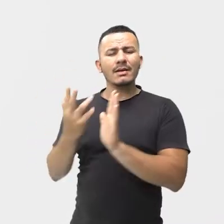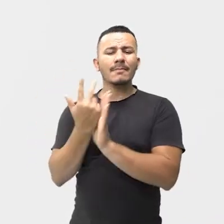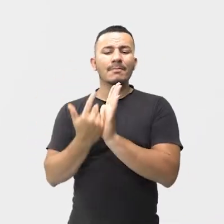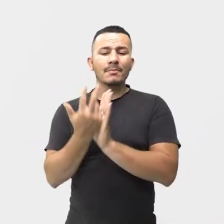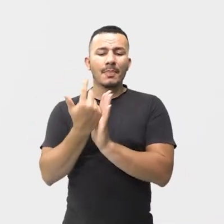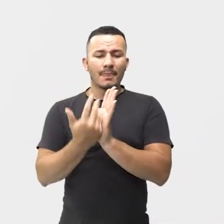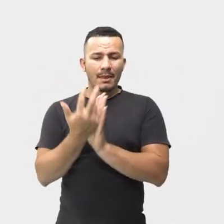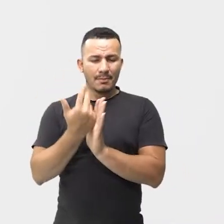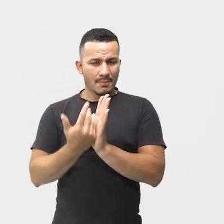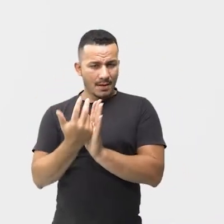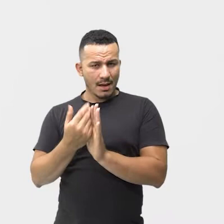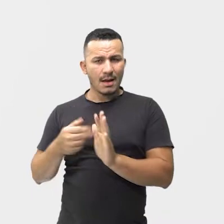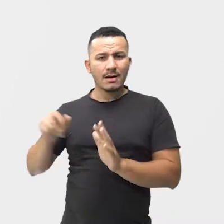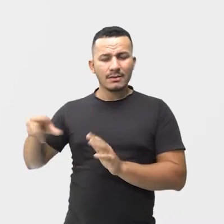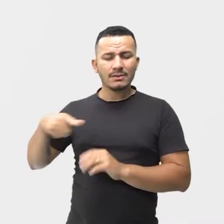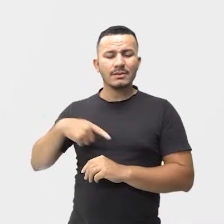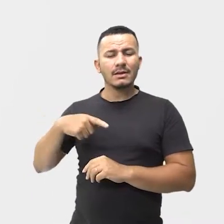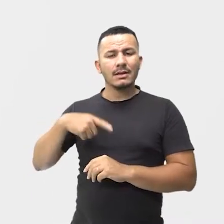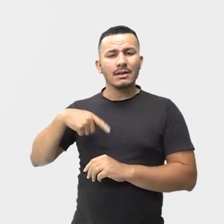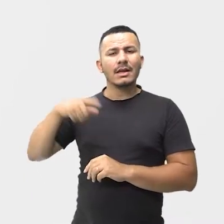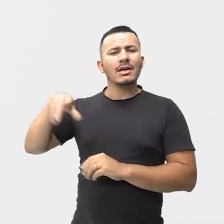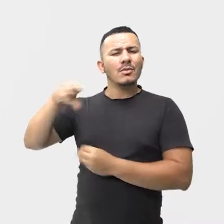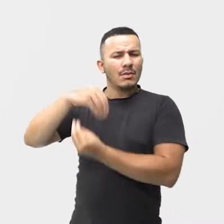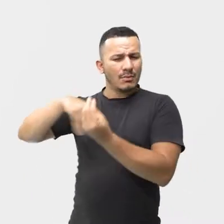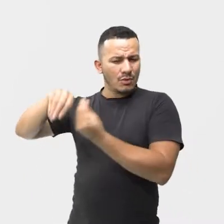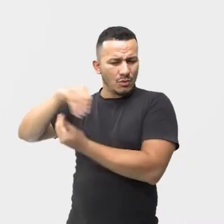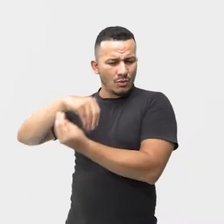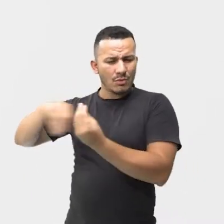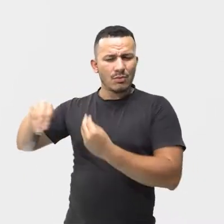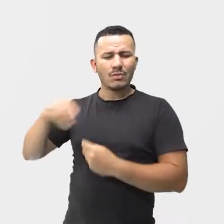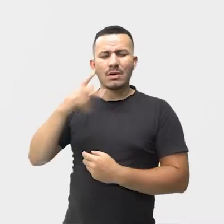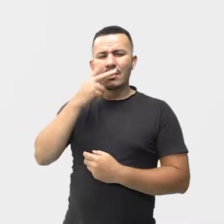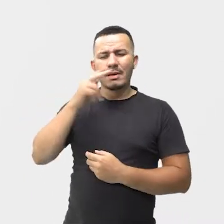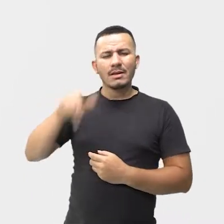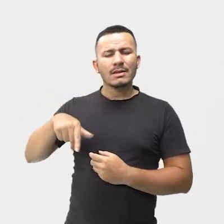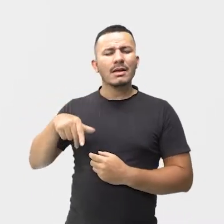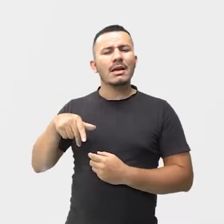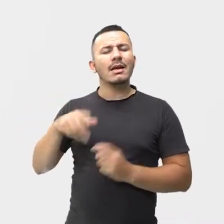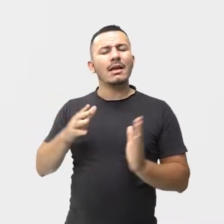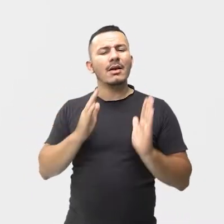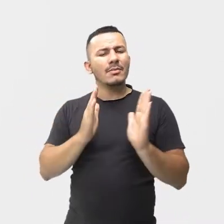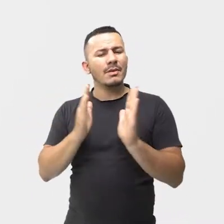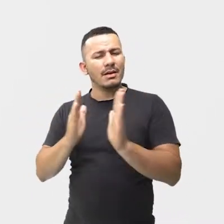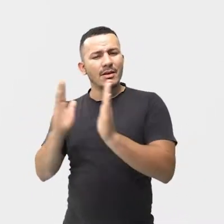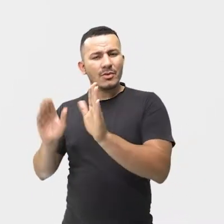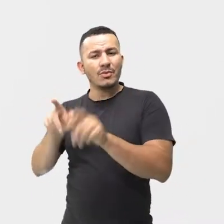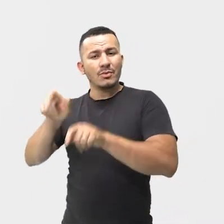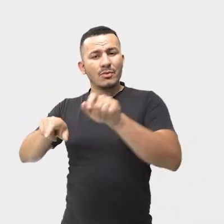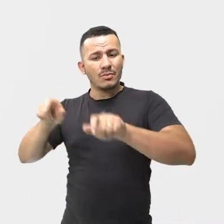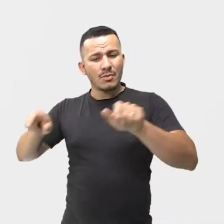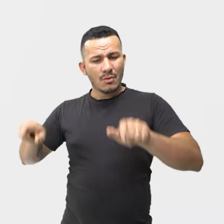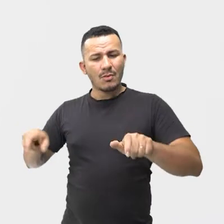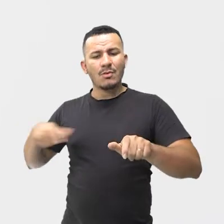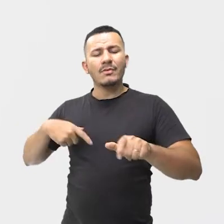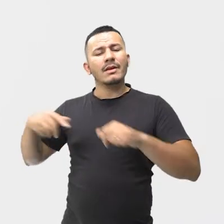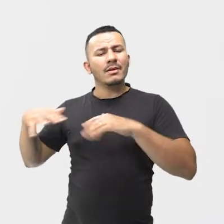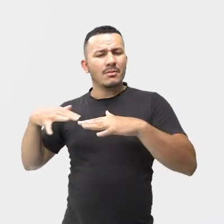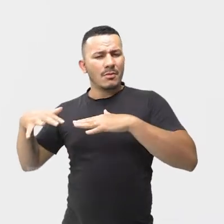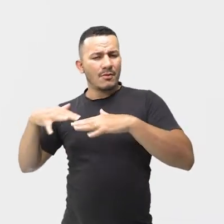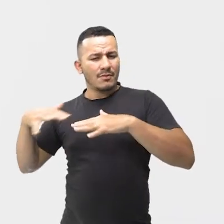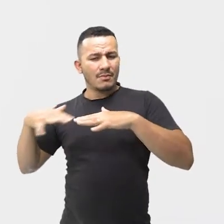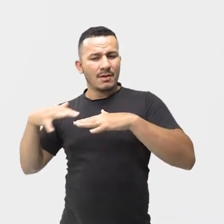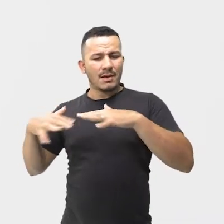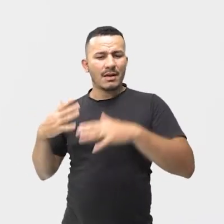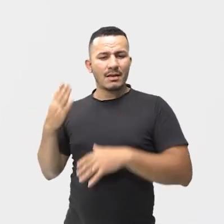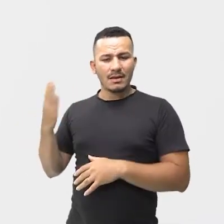estão estilizadas, aí vocês veem aí um movimento cotidiano aí do povo, através dos movimentos